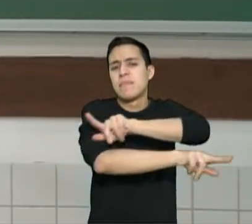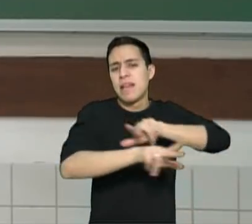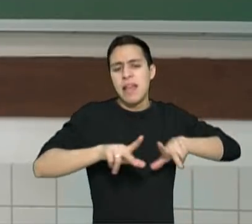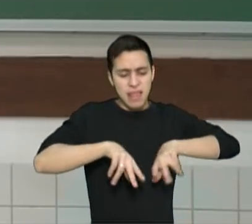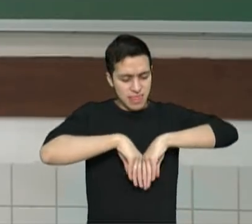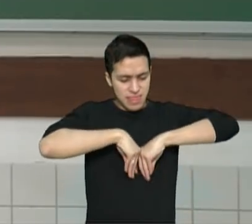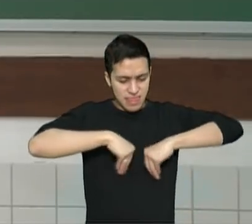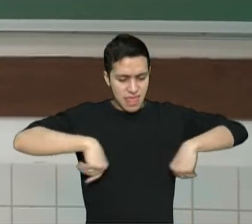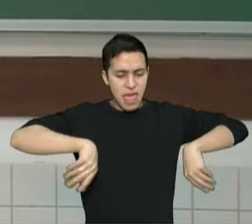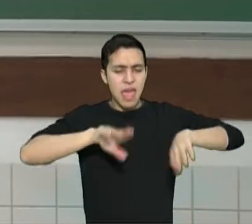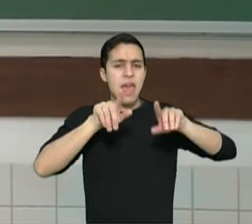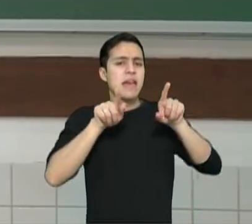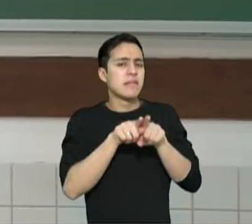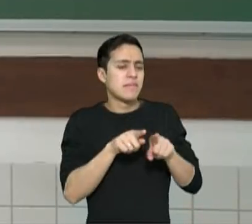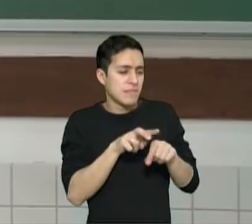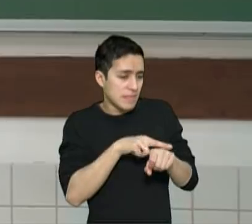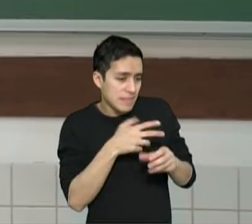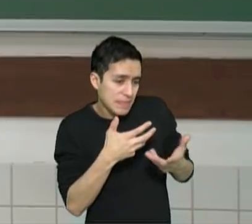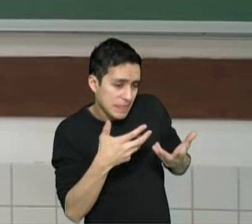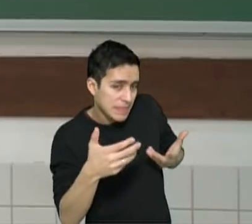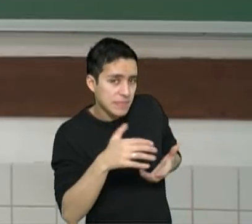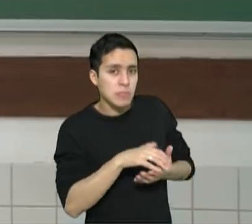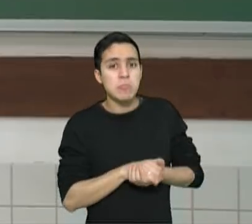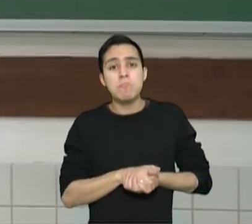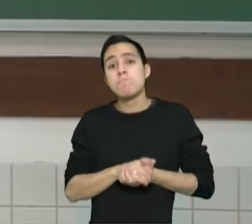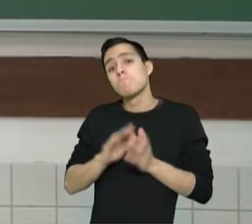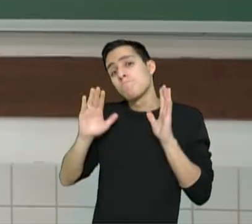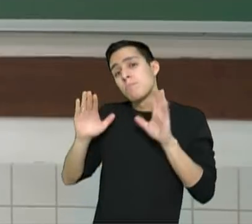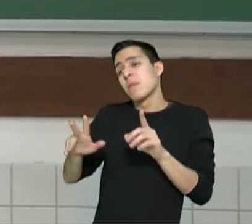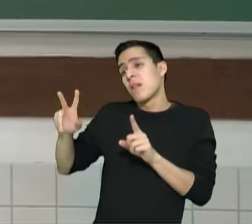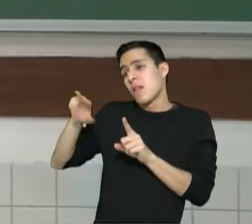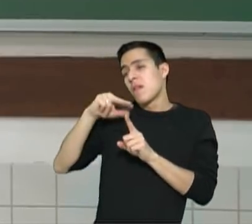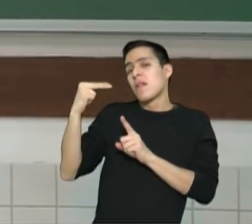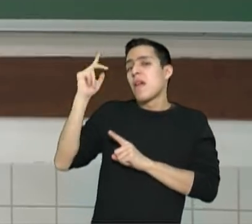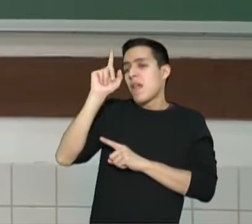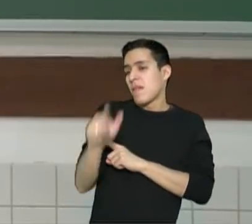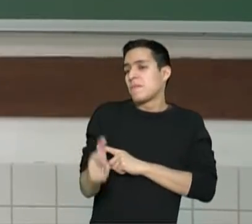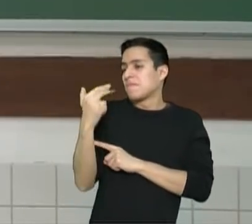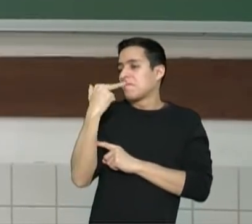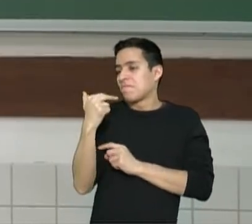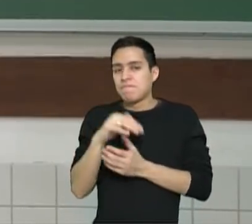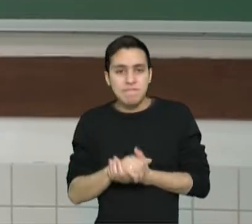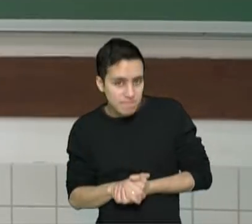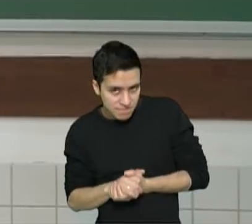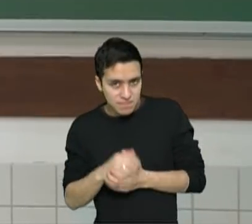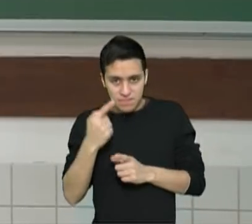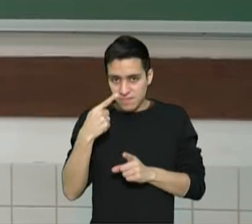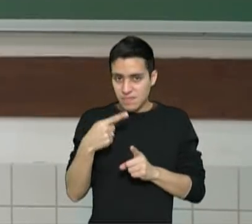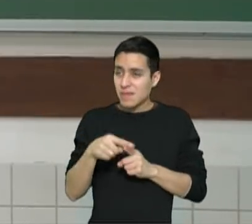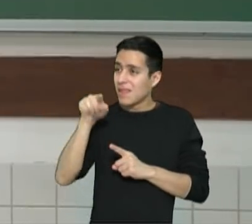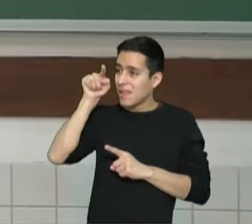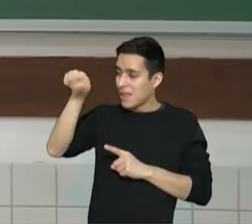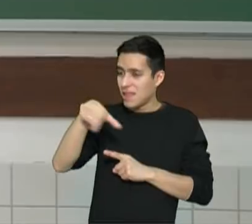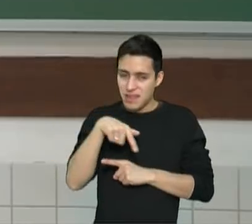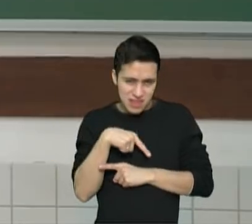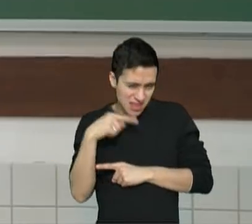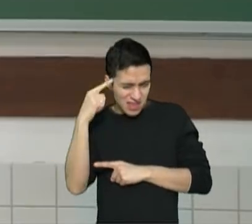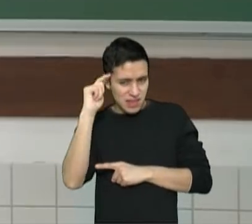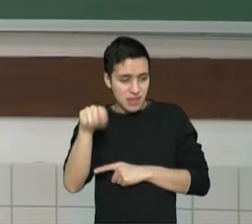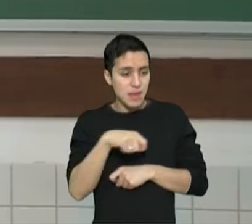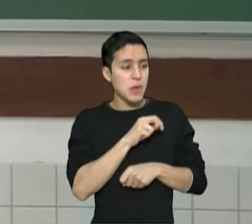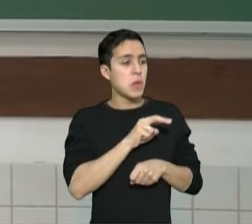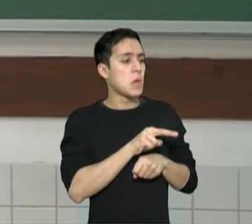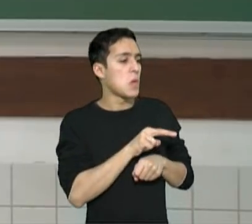as plantas, mesmo que esse olhar seja estrangeiro, né? Por quê? Porque ele tem a questão do pudor,